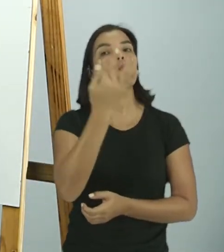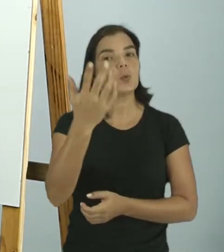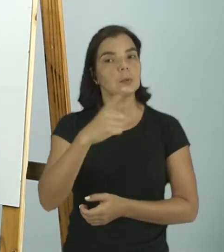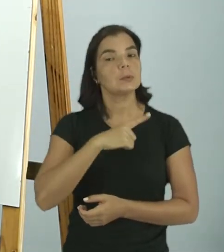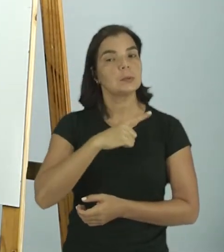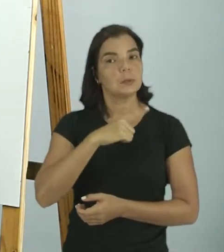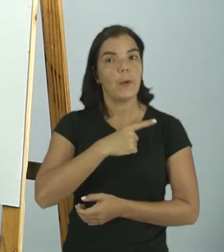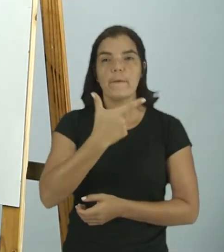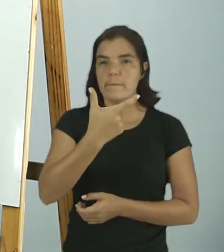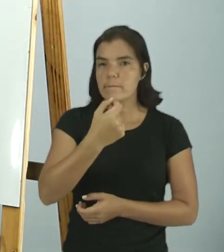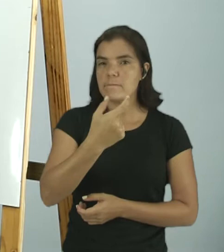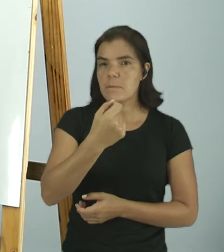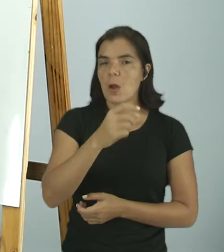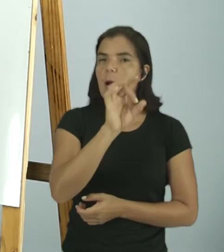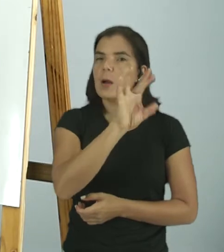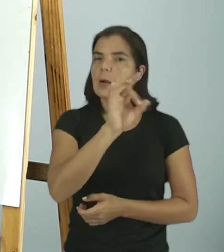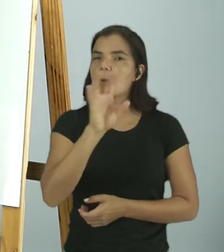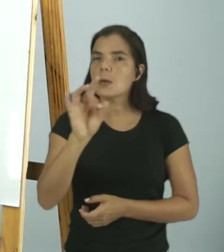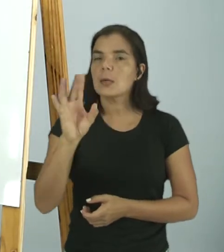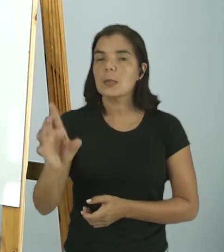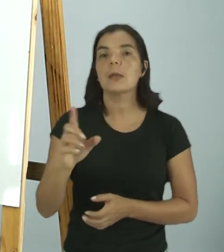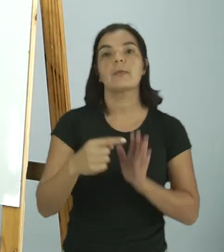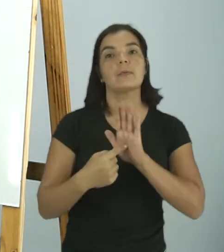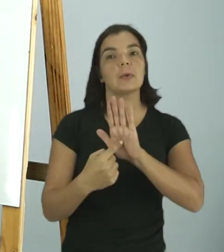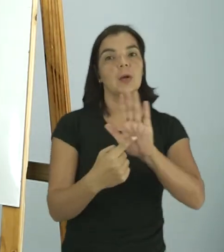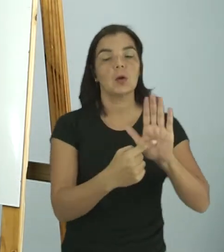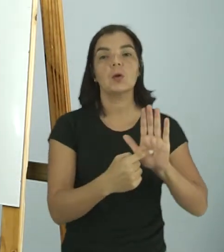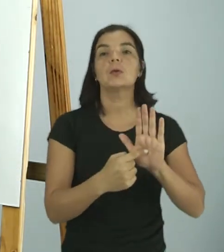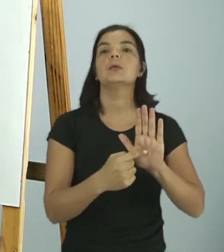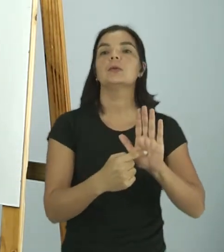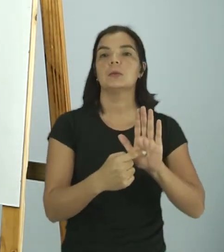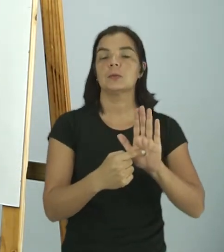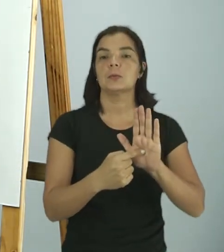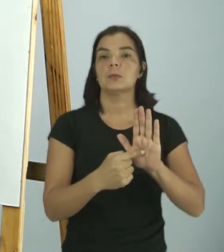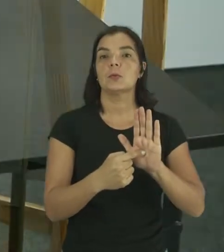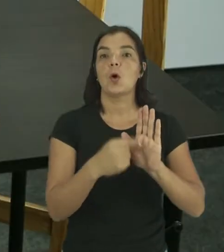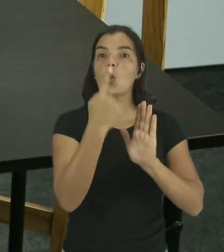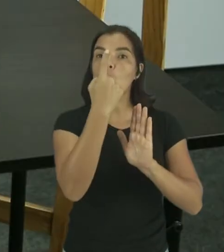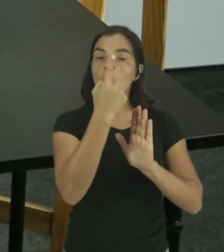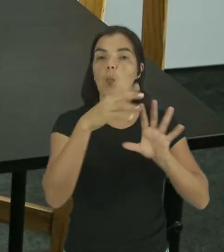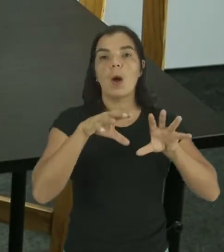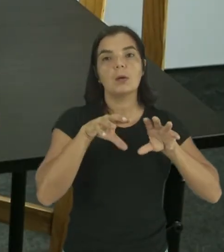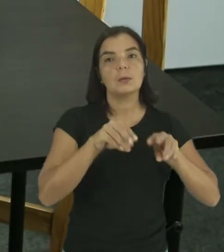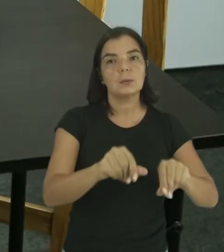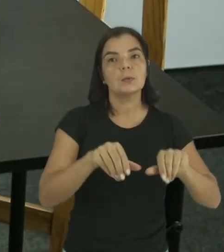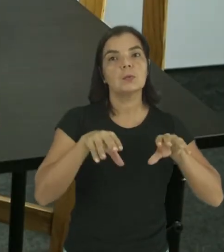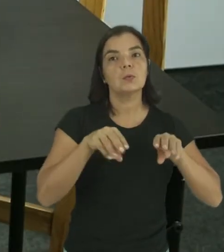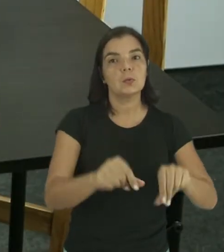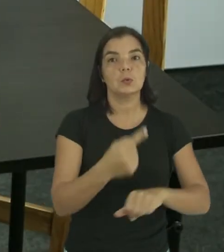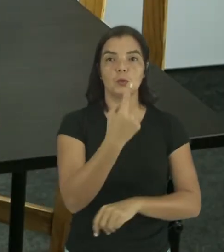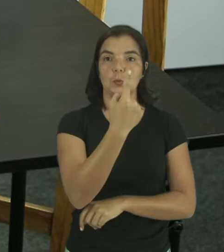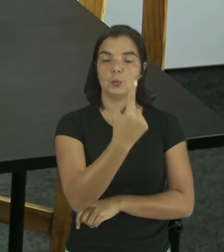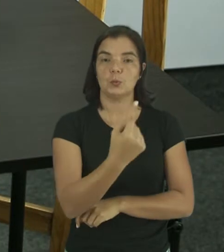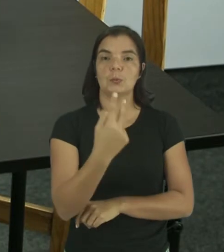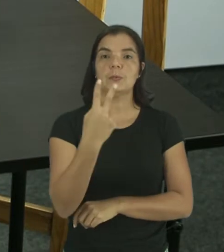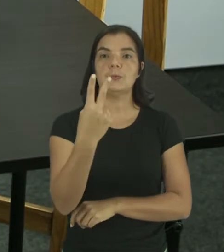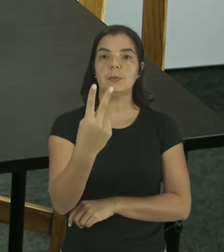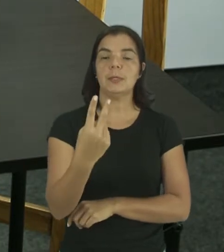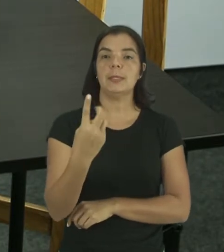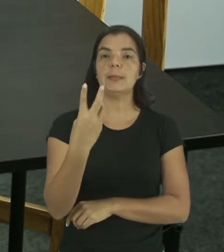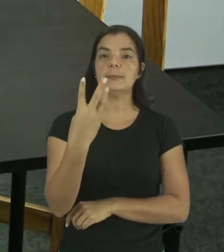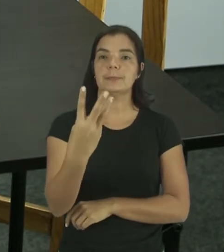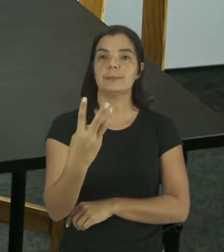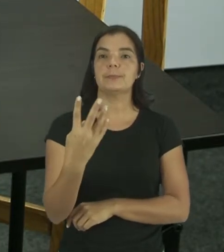contar se eu tenho 20 palitinho cada palitinho Vai representar uma massinha um dois